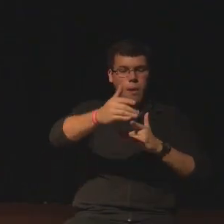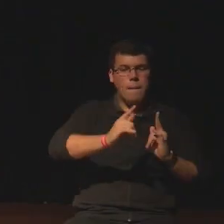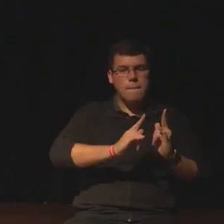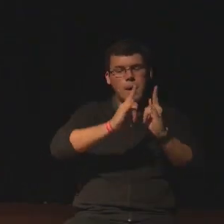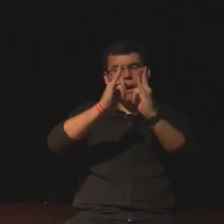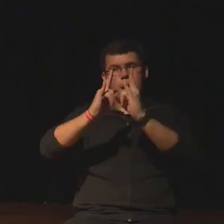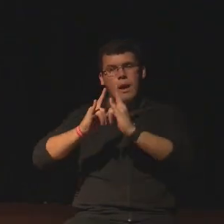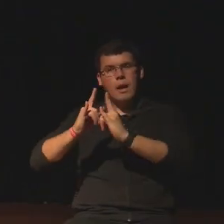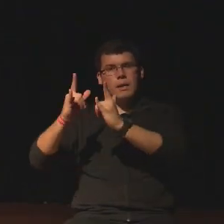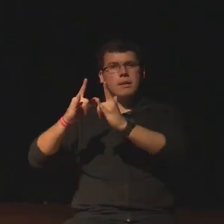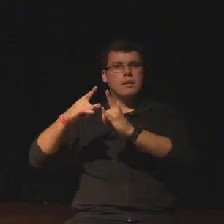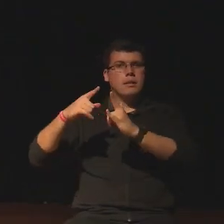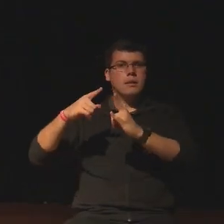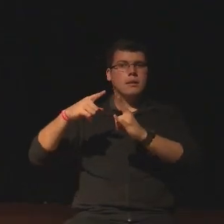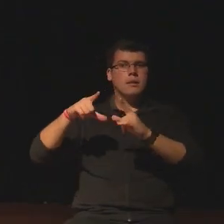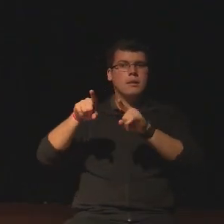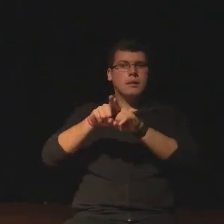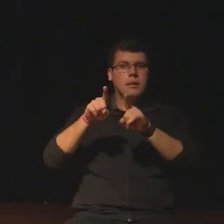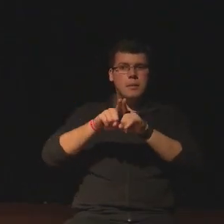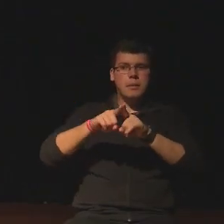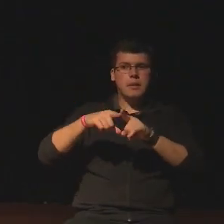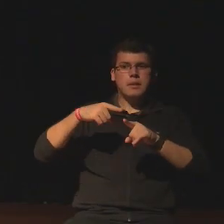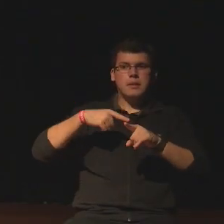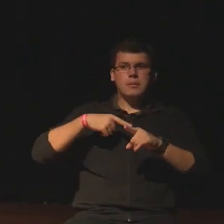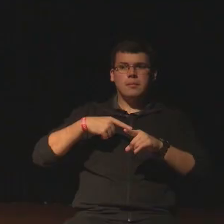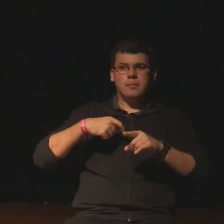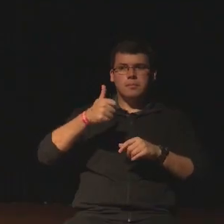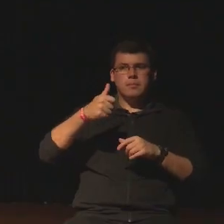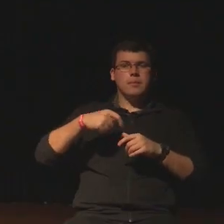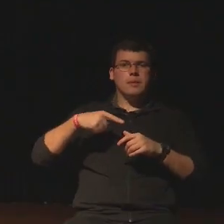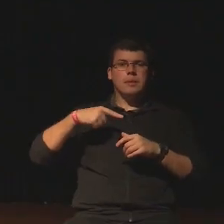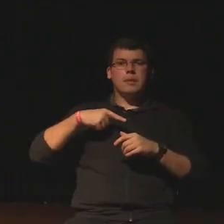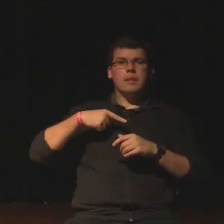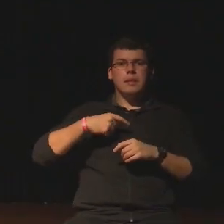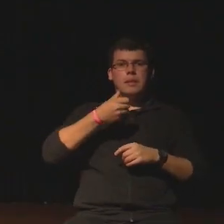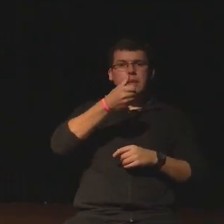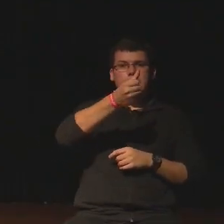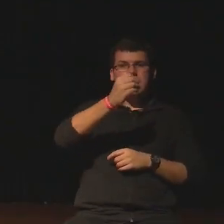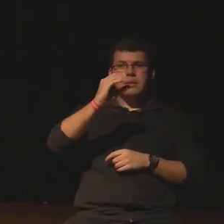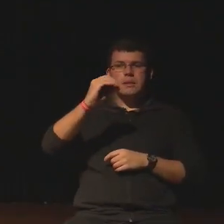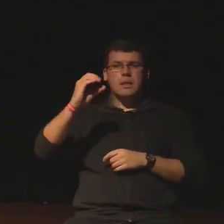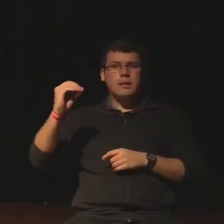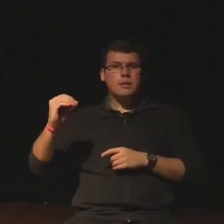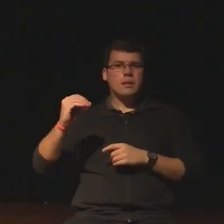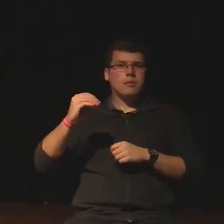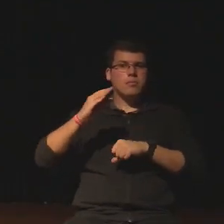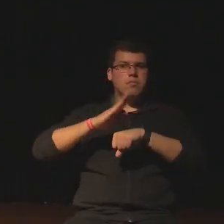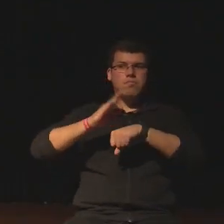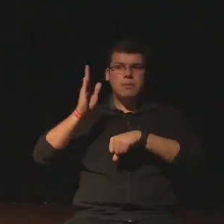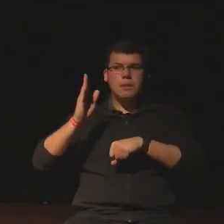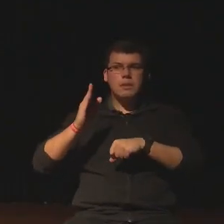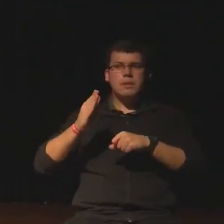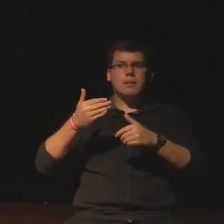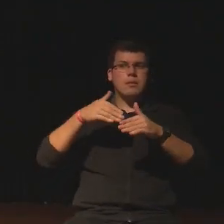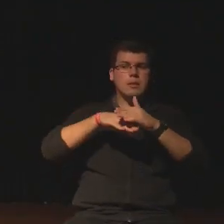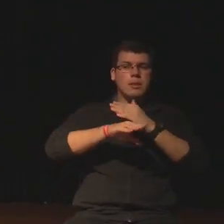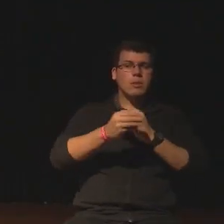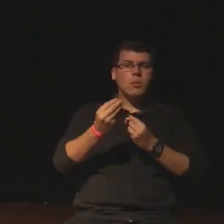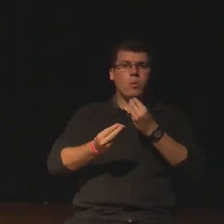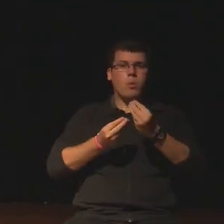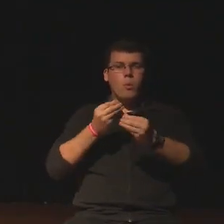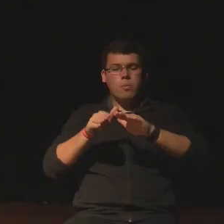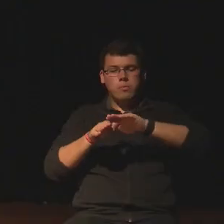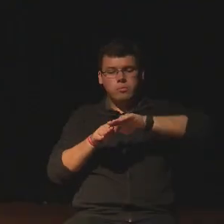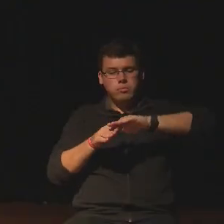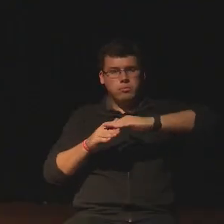é um público grande da rampa, né? Subindo e descendo. Então, o acesso ou é pela rampa,